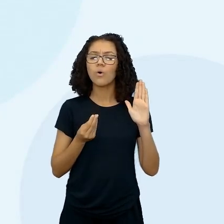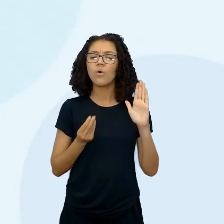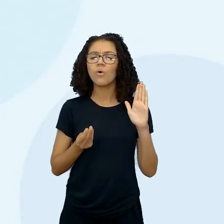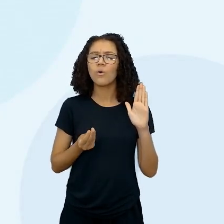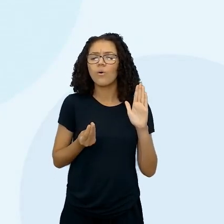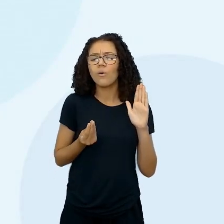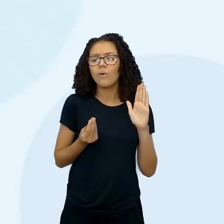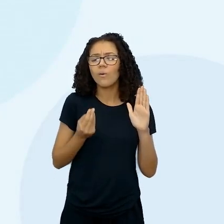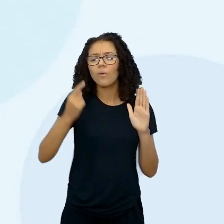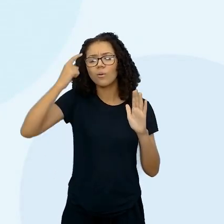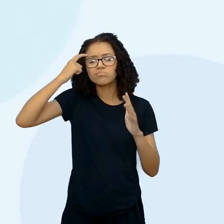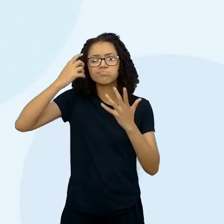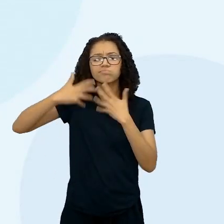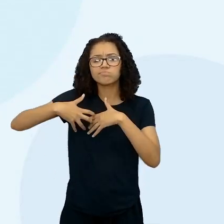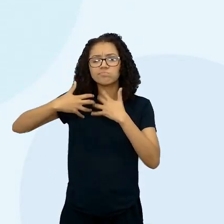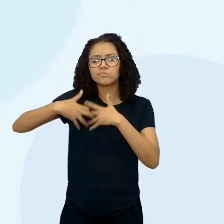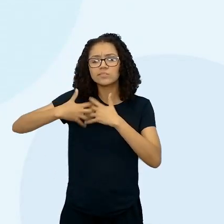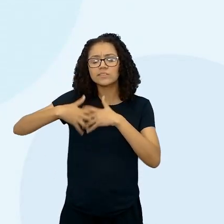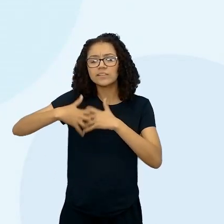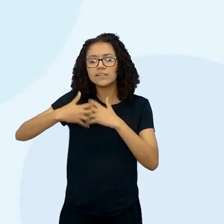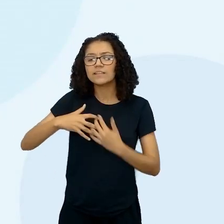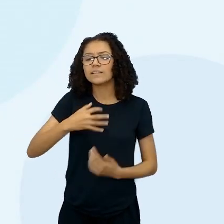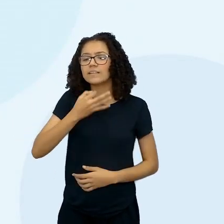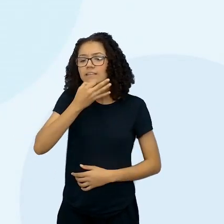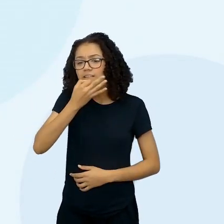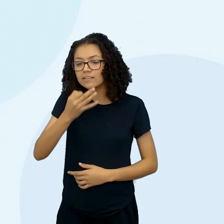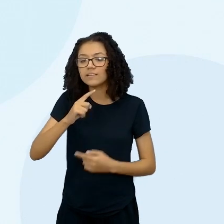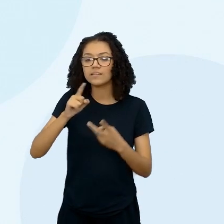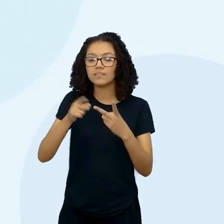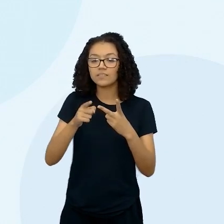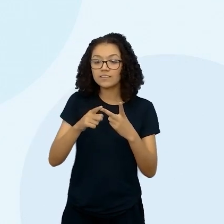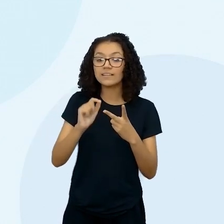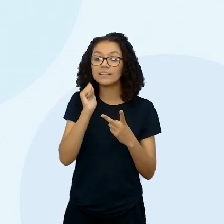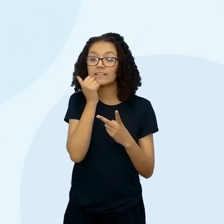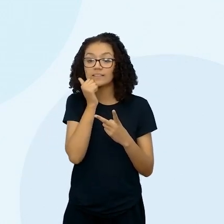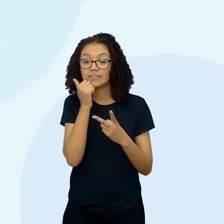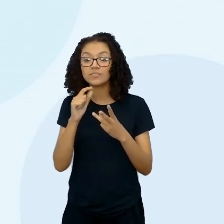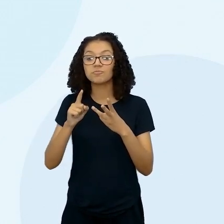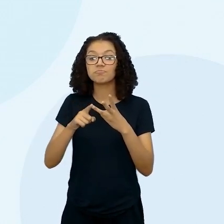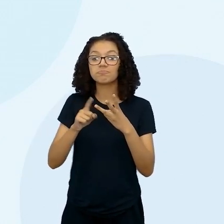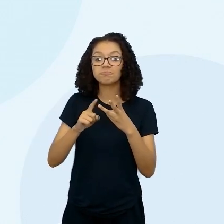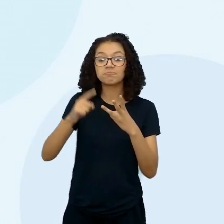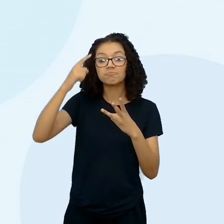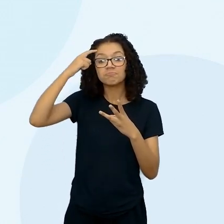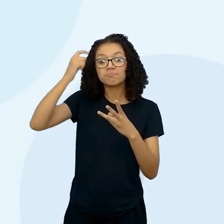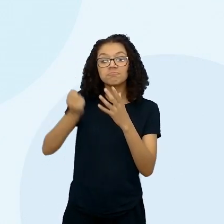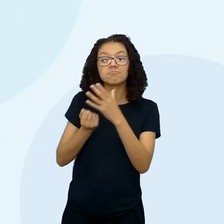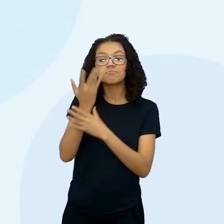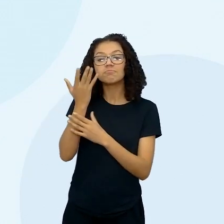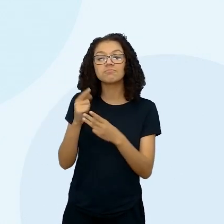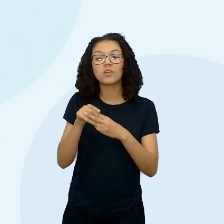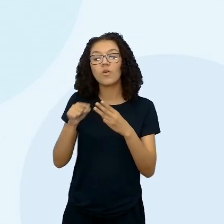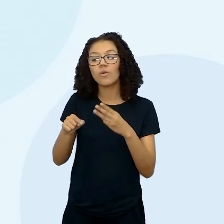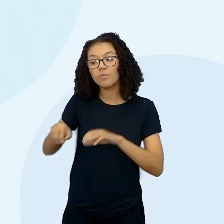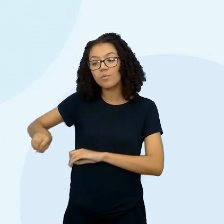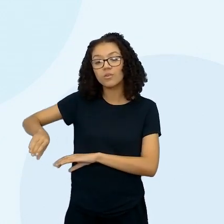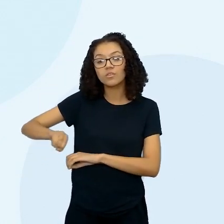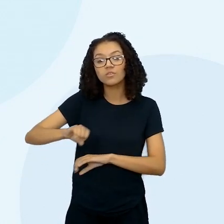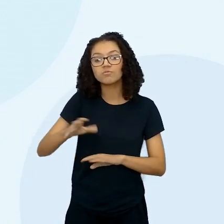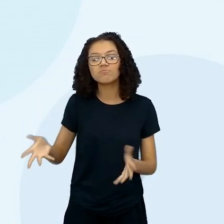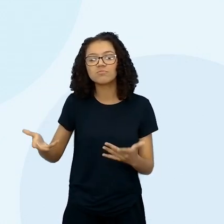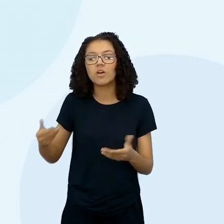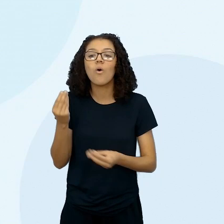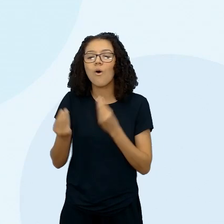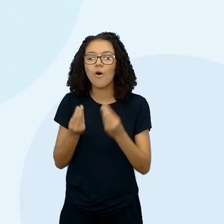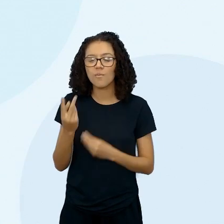explorar, então, os pensamentos crítico, criativo e científico nas nossas aulas aí dos anos iniciais. 2